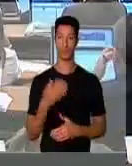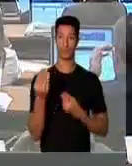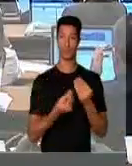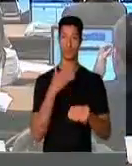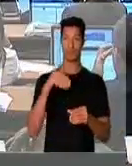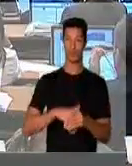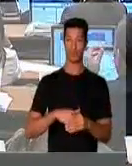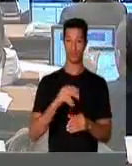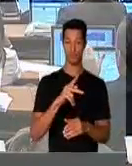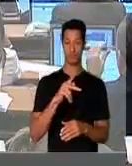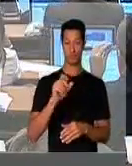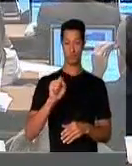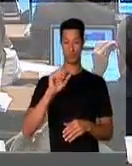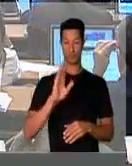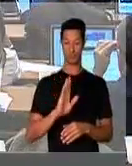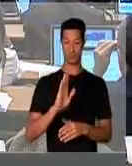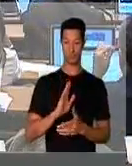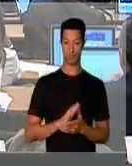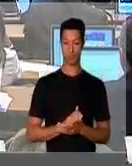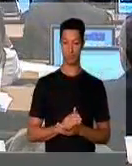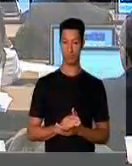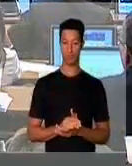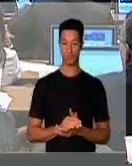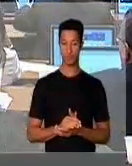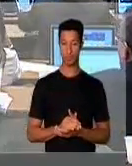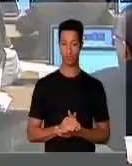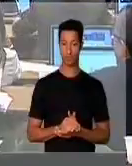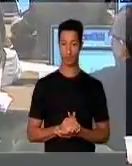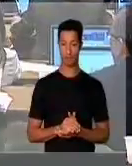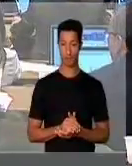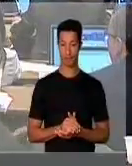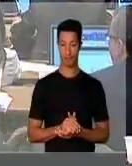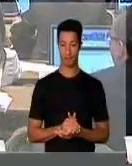Como vota o PSB?